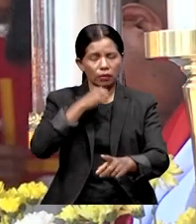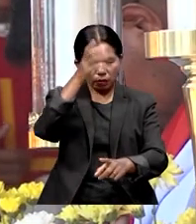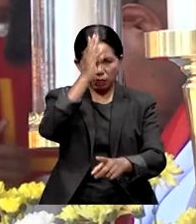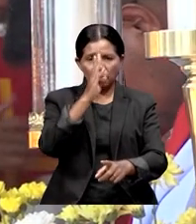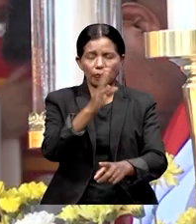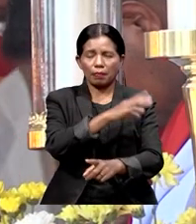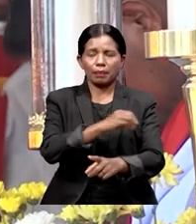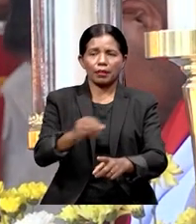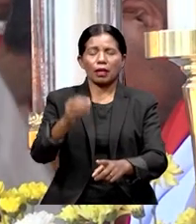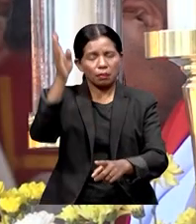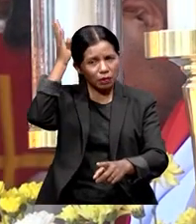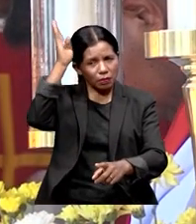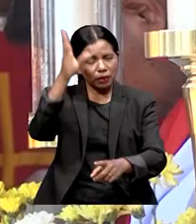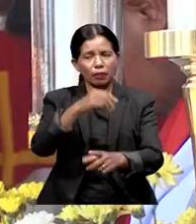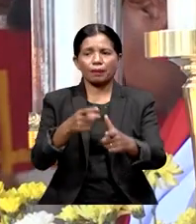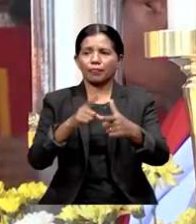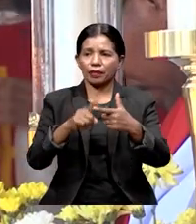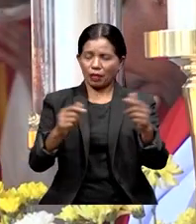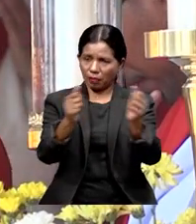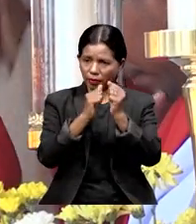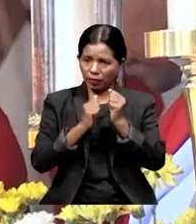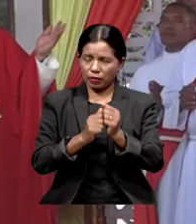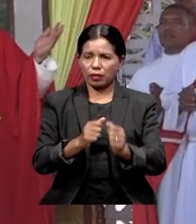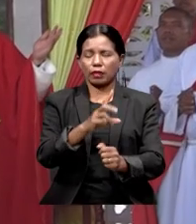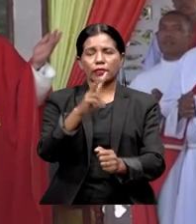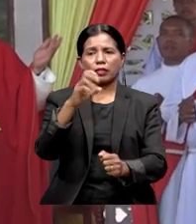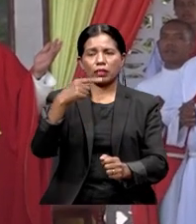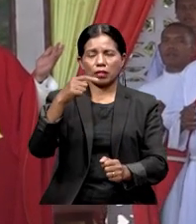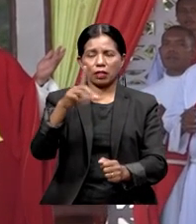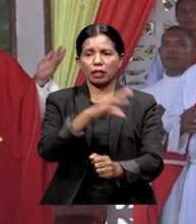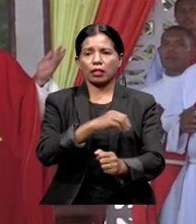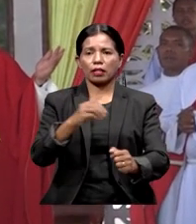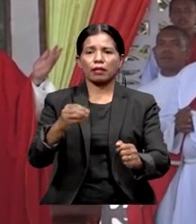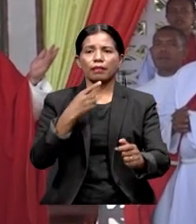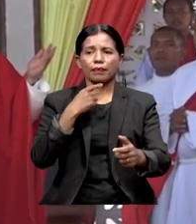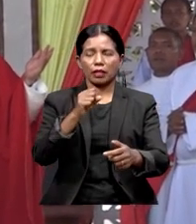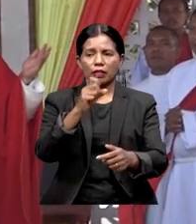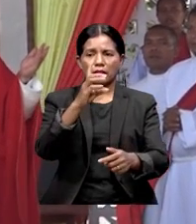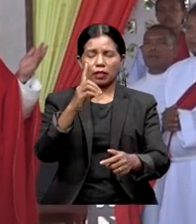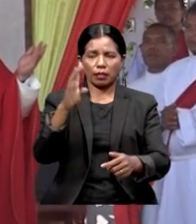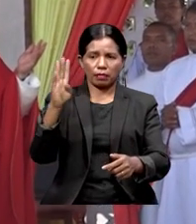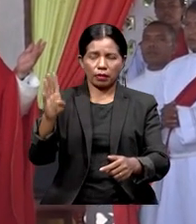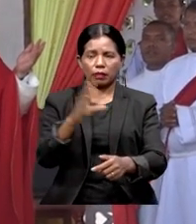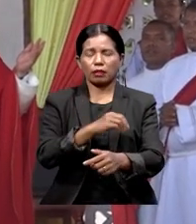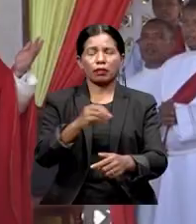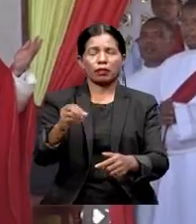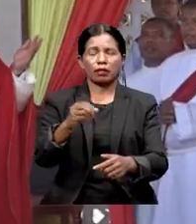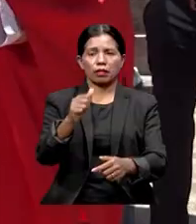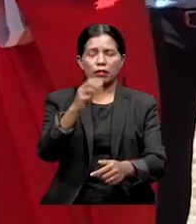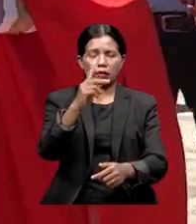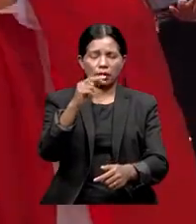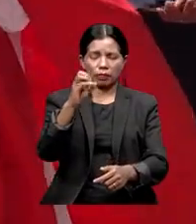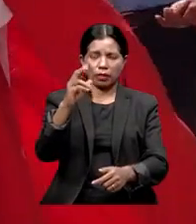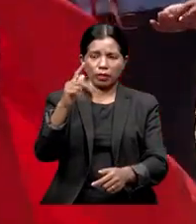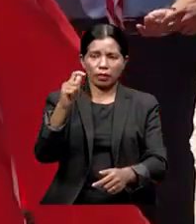Dom Leandro Maria Alves, acompanha husi Dom Virgílio Cardeal do Carmo da Silva, HDB, Dom Norberto Amaral,